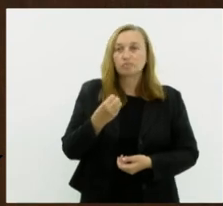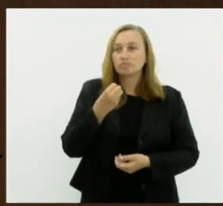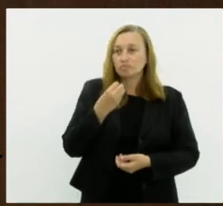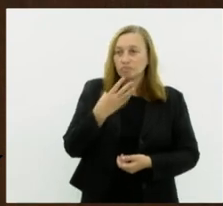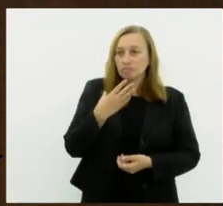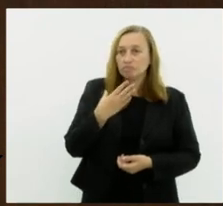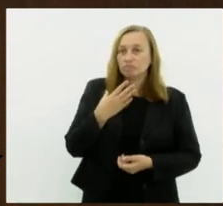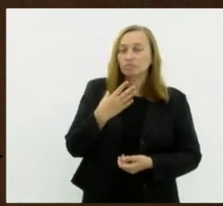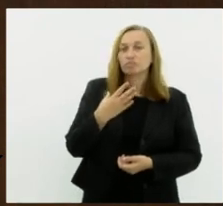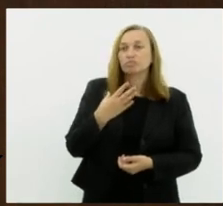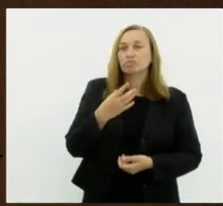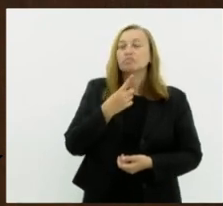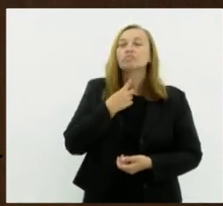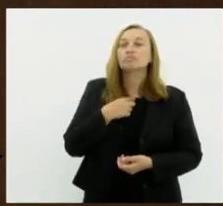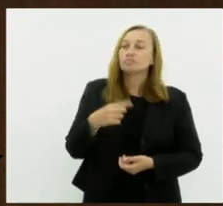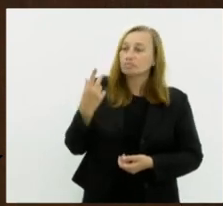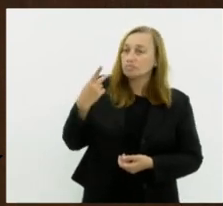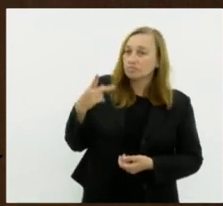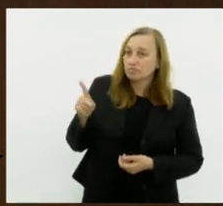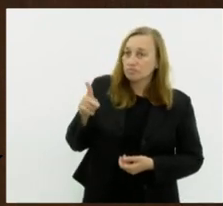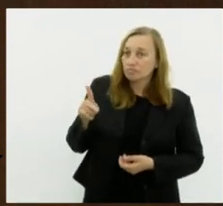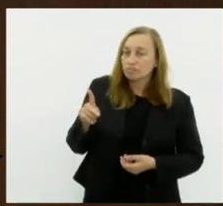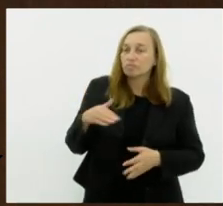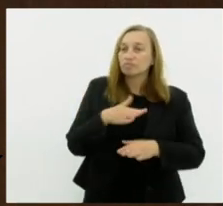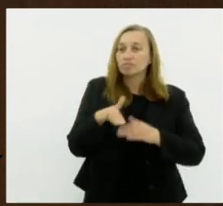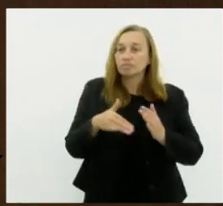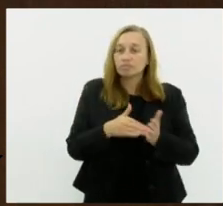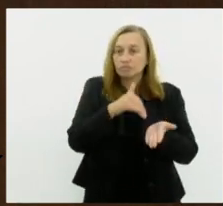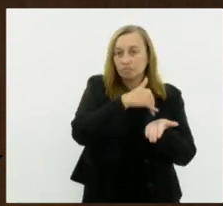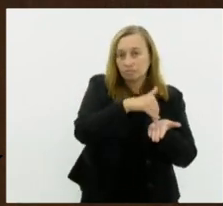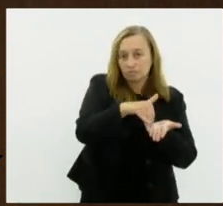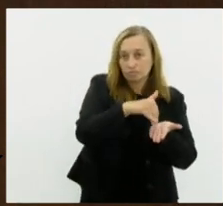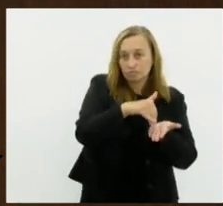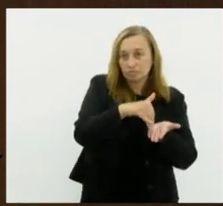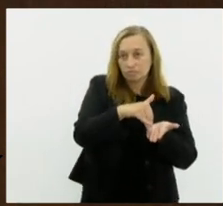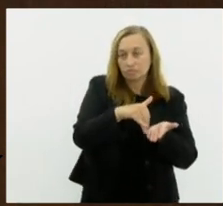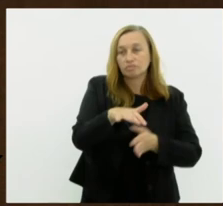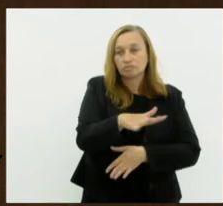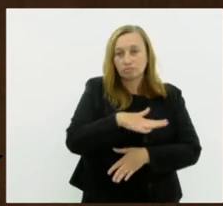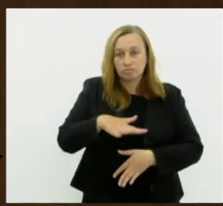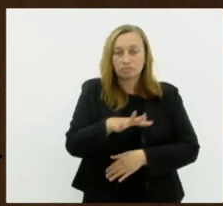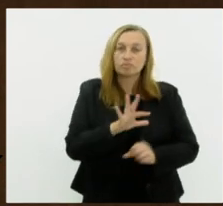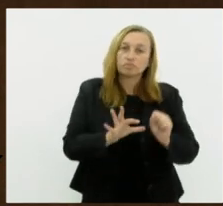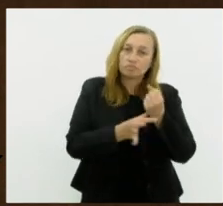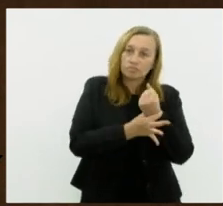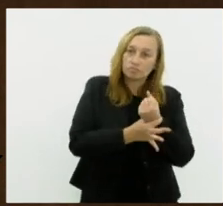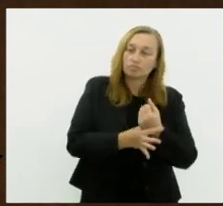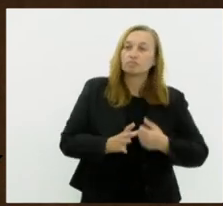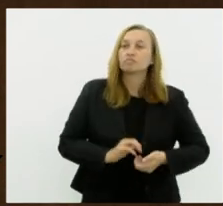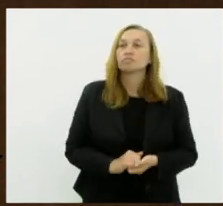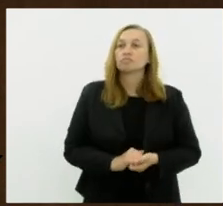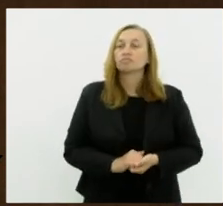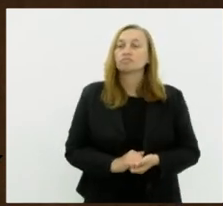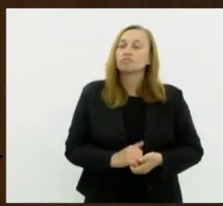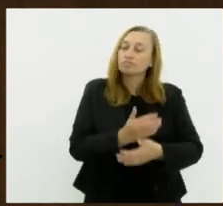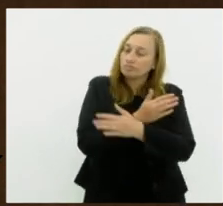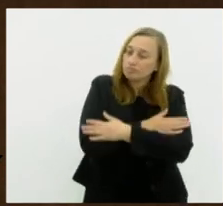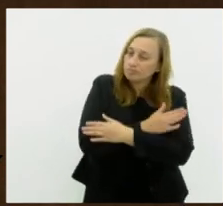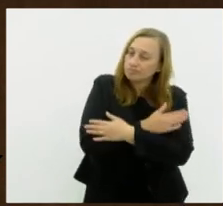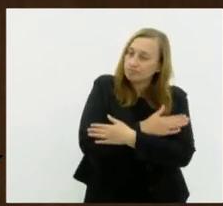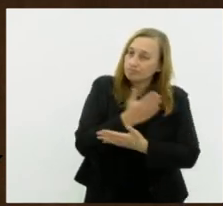do governador e de todos os seus secretariados na área de segurança. Então, vamos levar o nosso